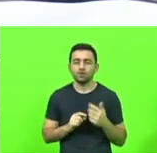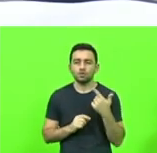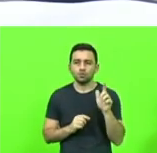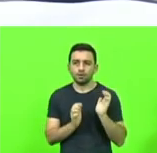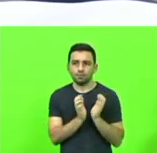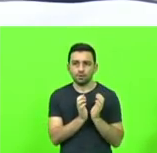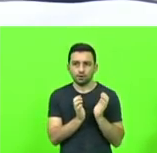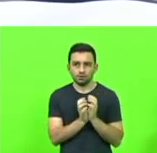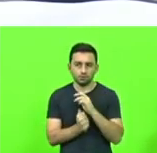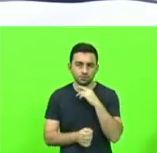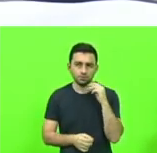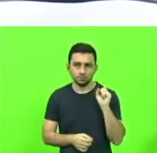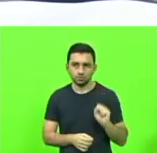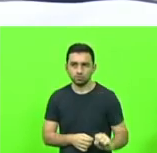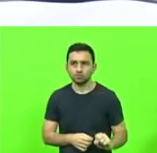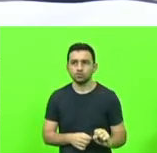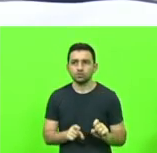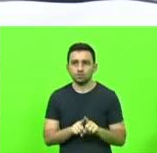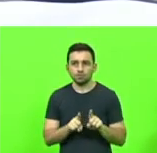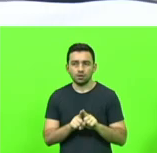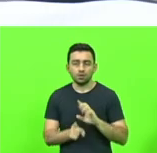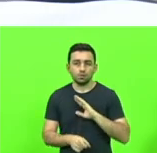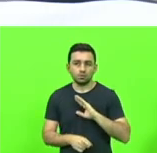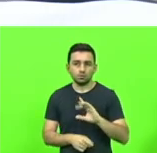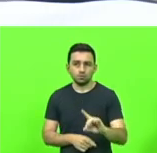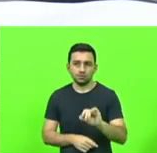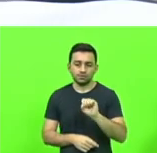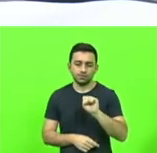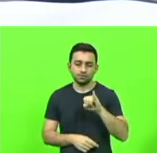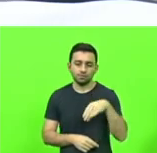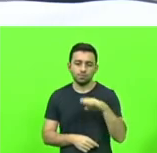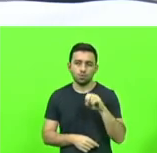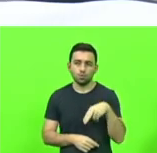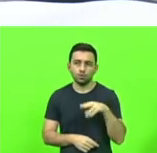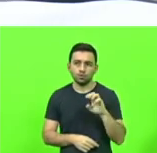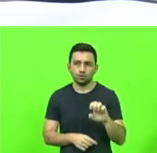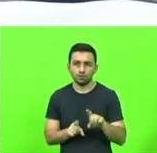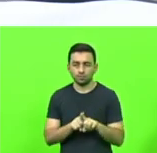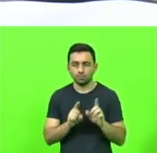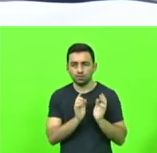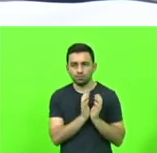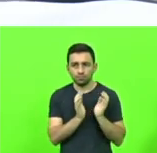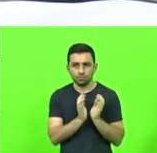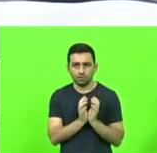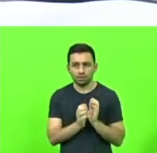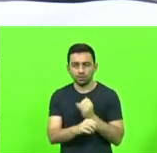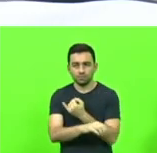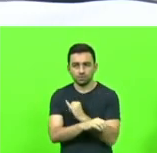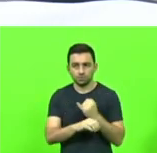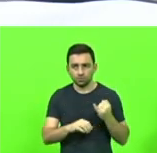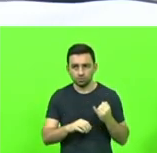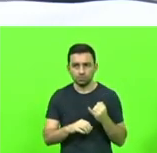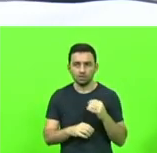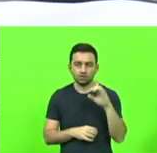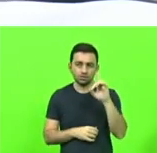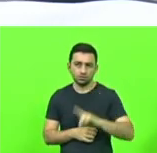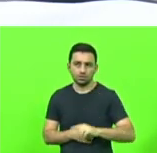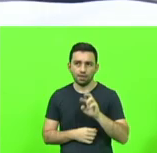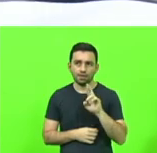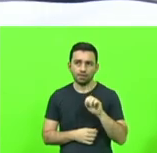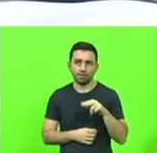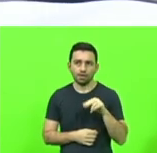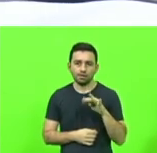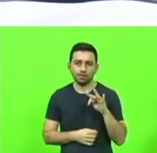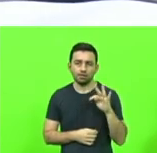do Sul, com a coordenadora técnica Simone Ortmann, a PAI de Imbituba, com a sua diretora Renata Domingos Nunes